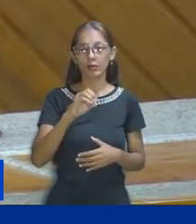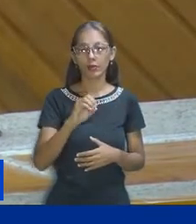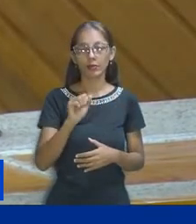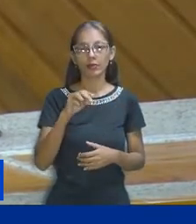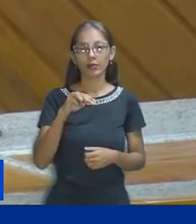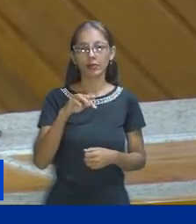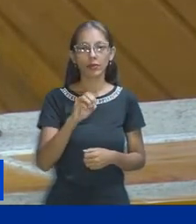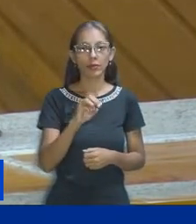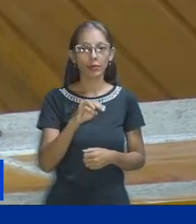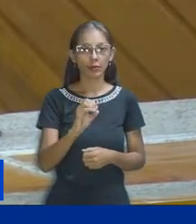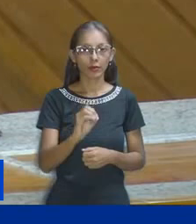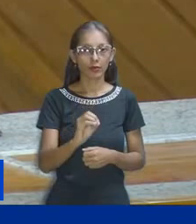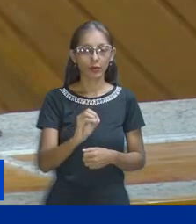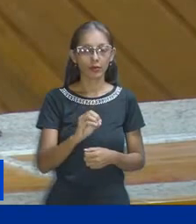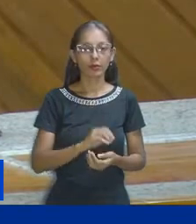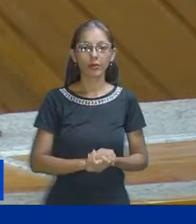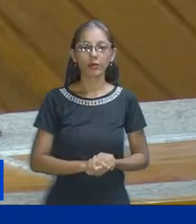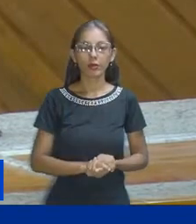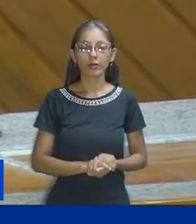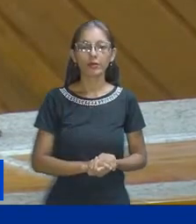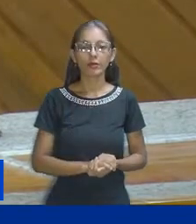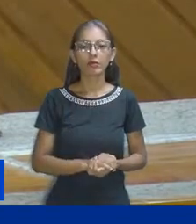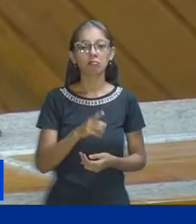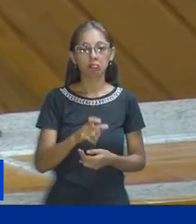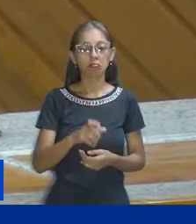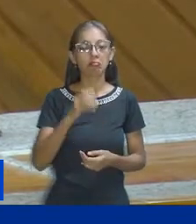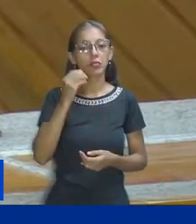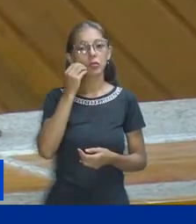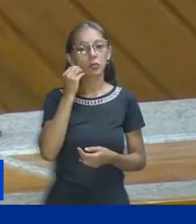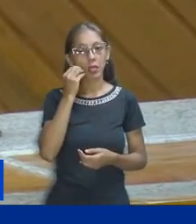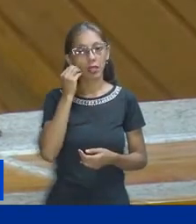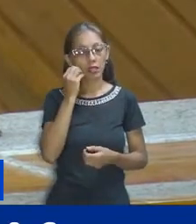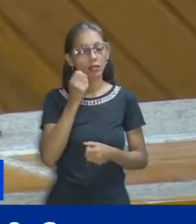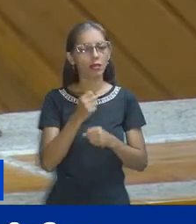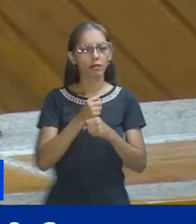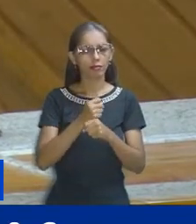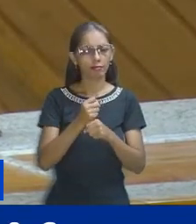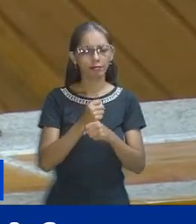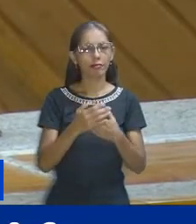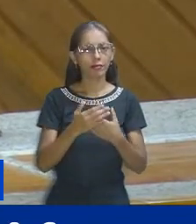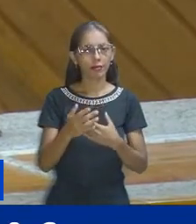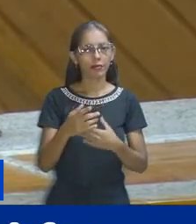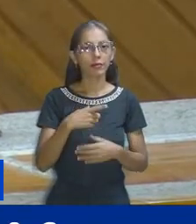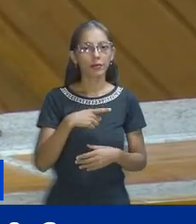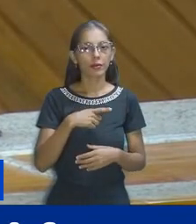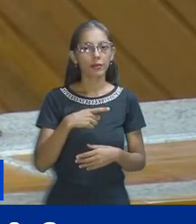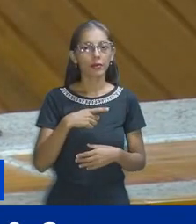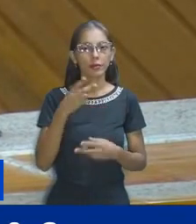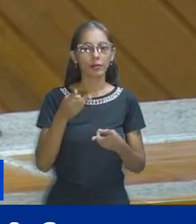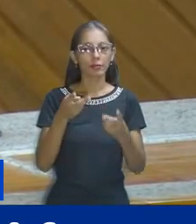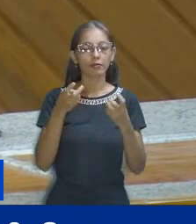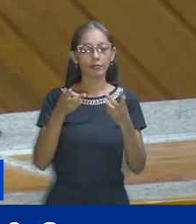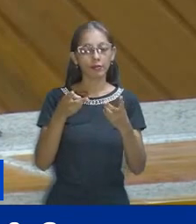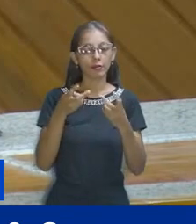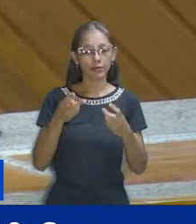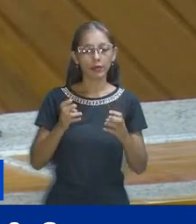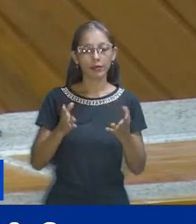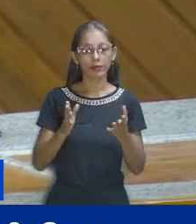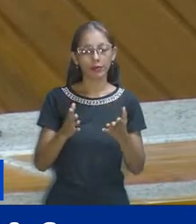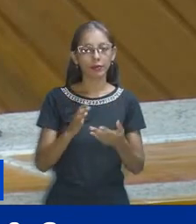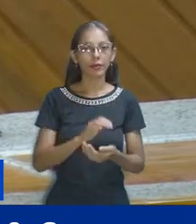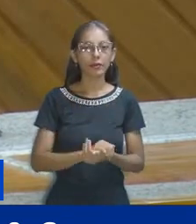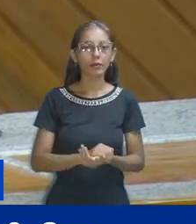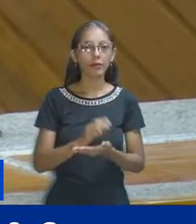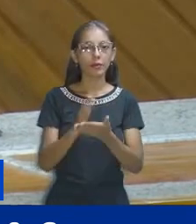e certamente conseguiria aferir, não é, naquelas perguntas que Sua Excelência fez